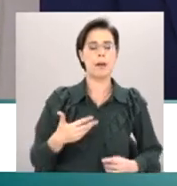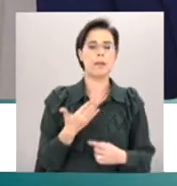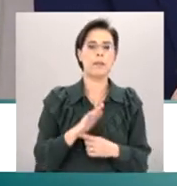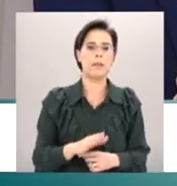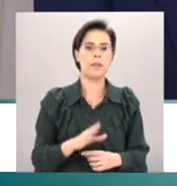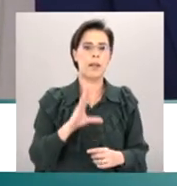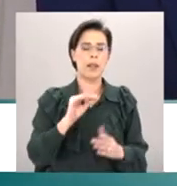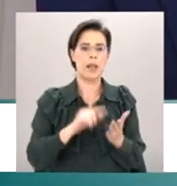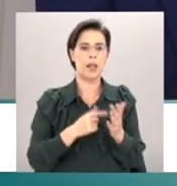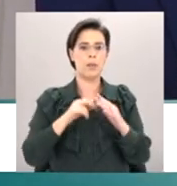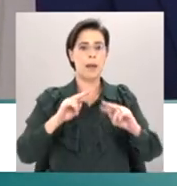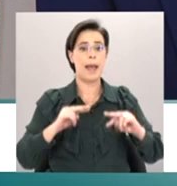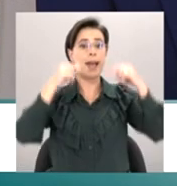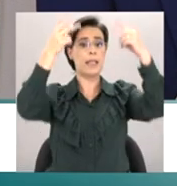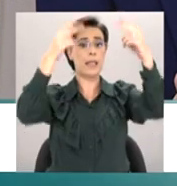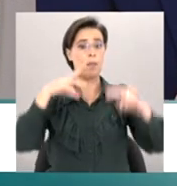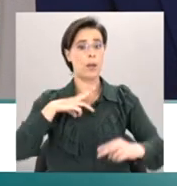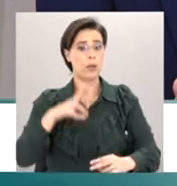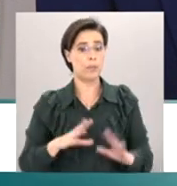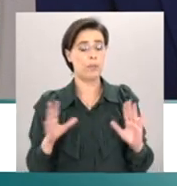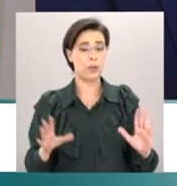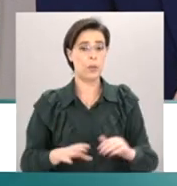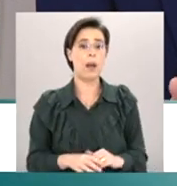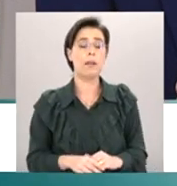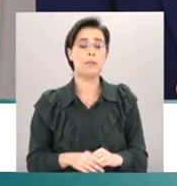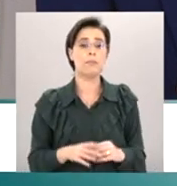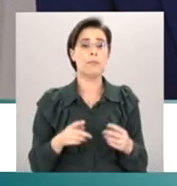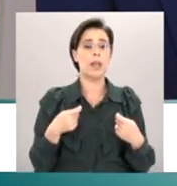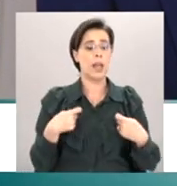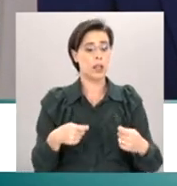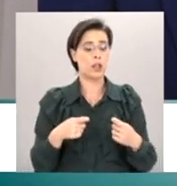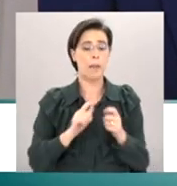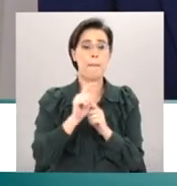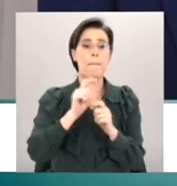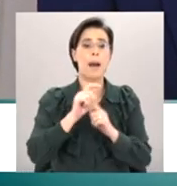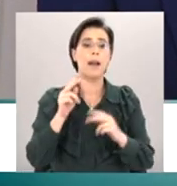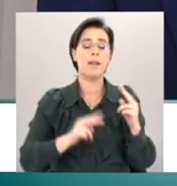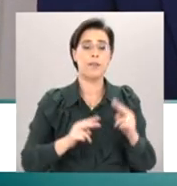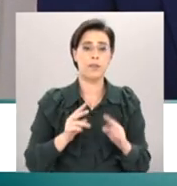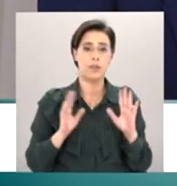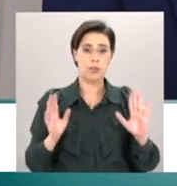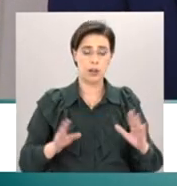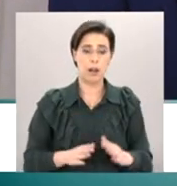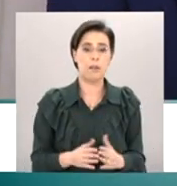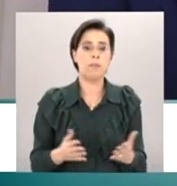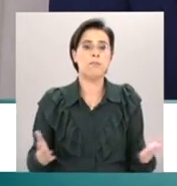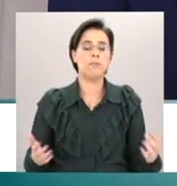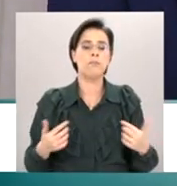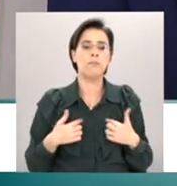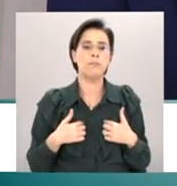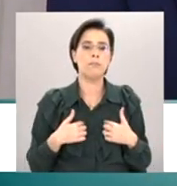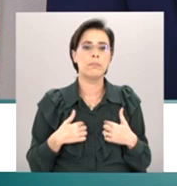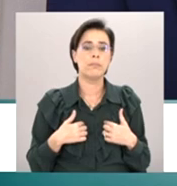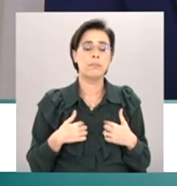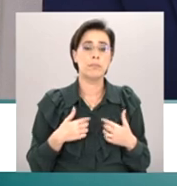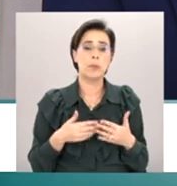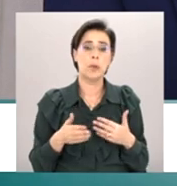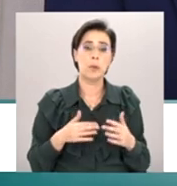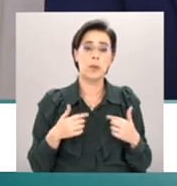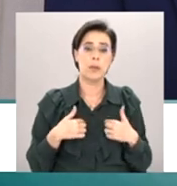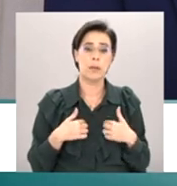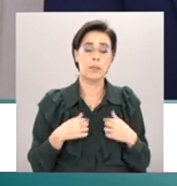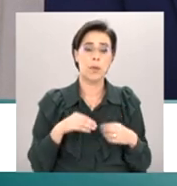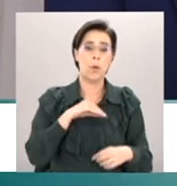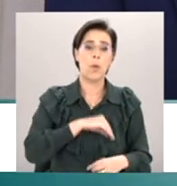está dez pontos acima de Portugal na na carga fiscal digamos assim e nós vamos importávamos muito